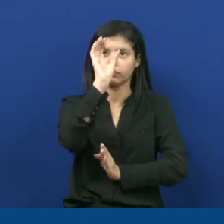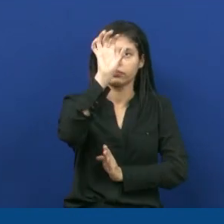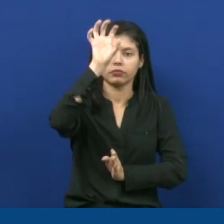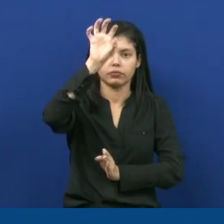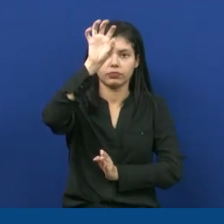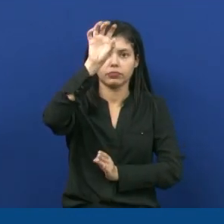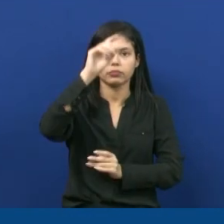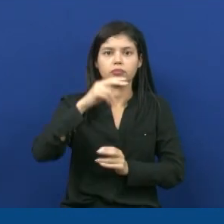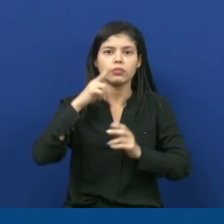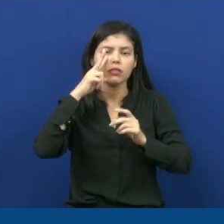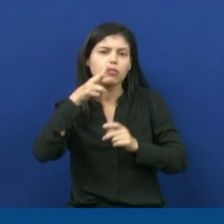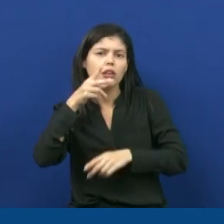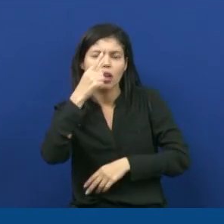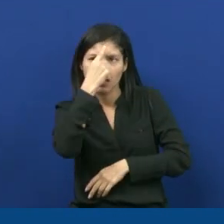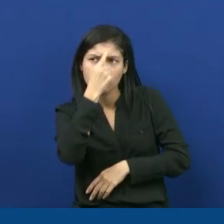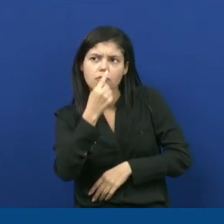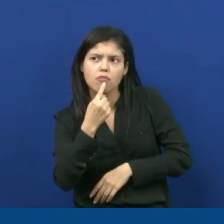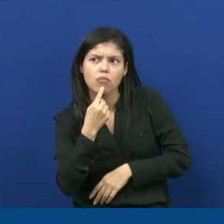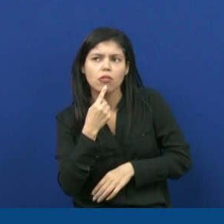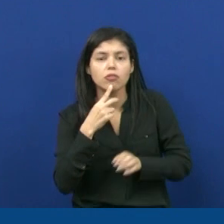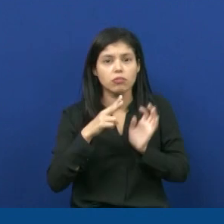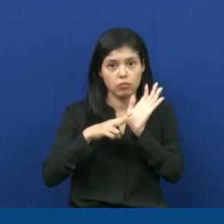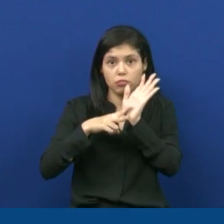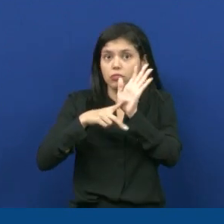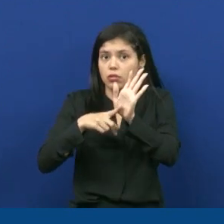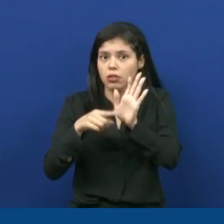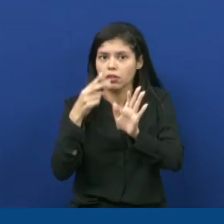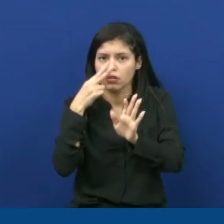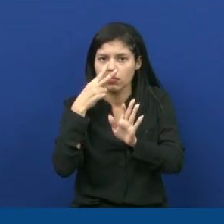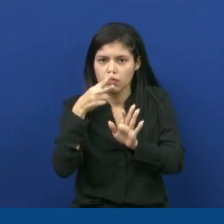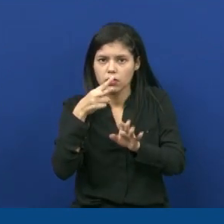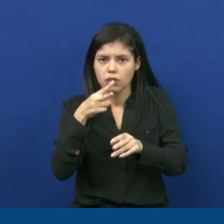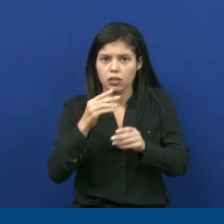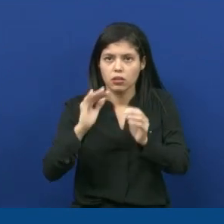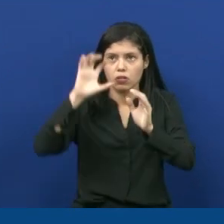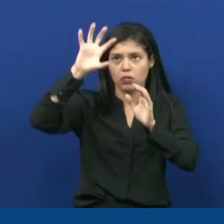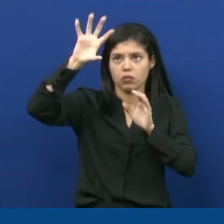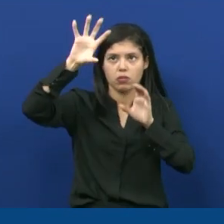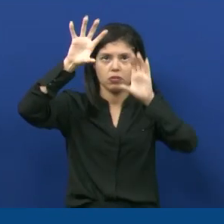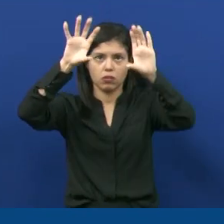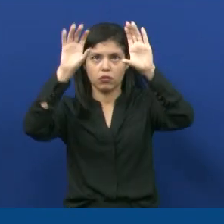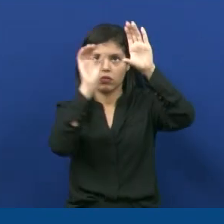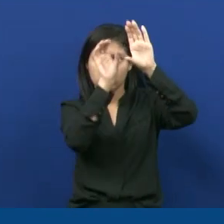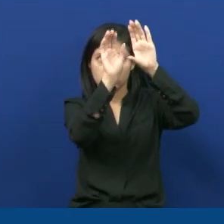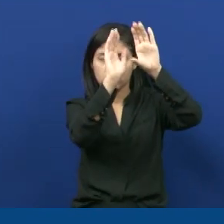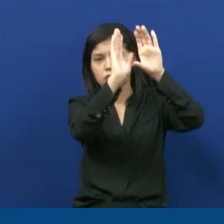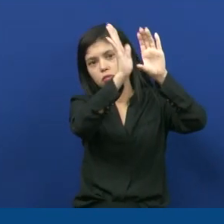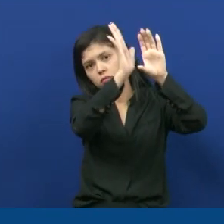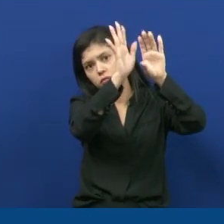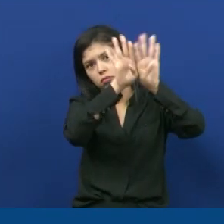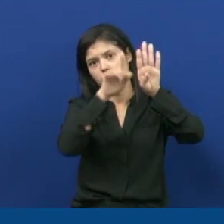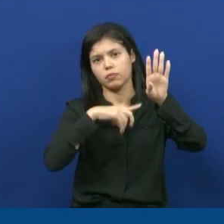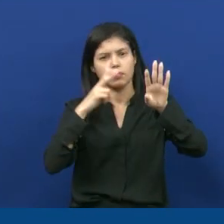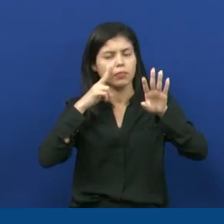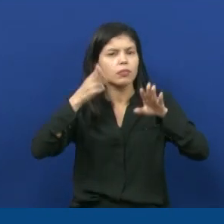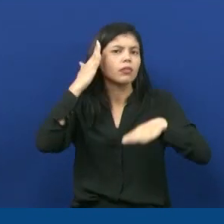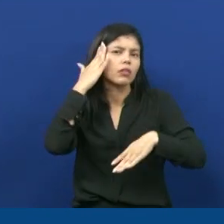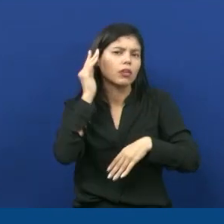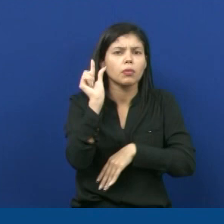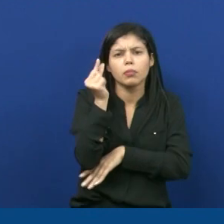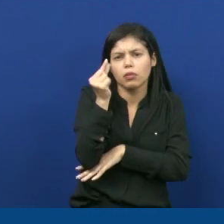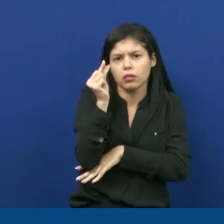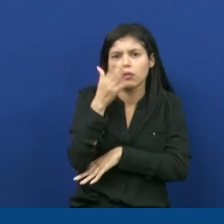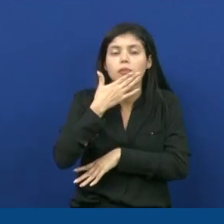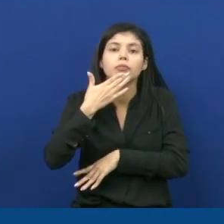temos essa imagem do pulmão como sendo completamente igual ao lado direito do lado esquerdo, para que a gente possa entender um